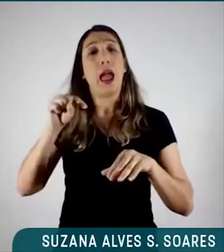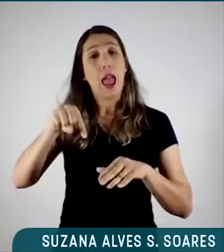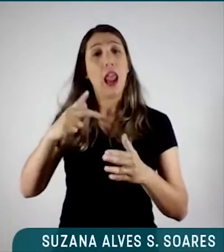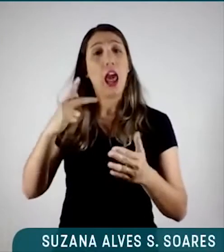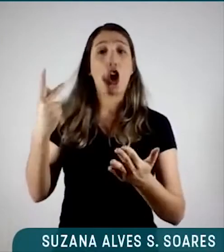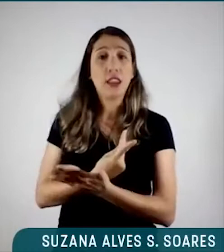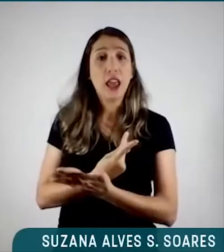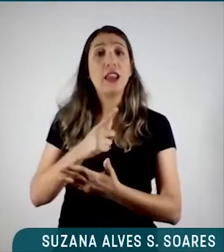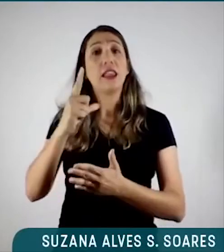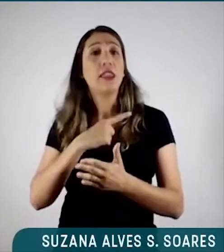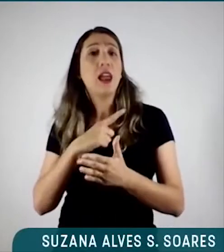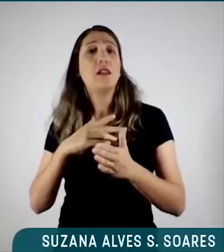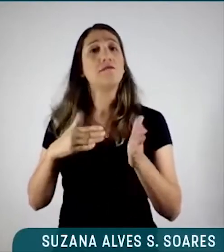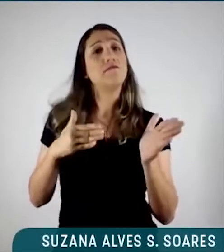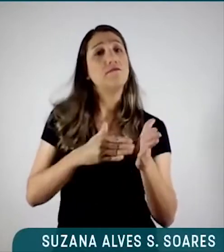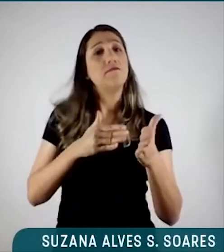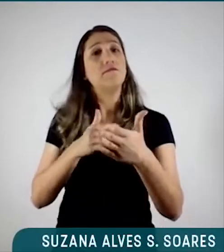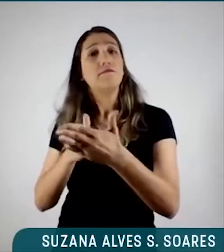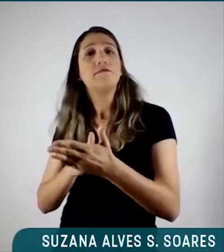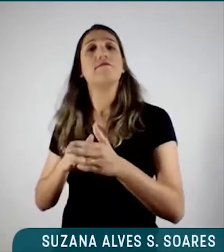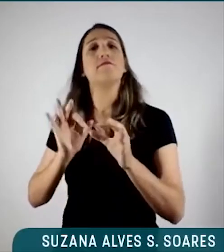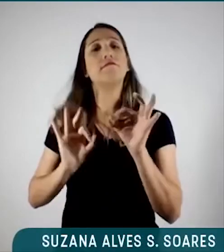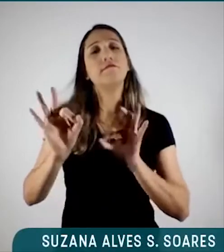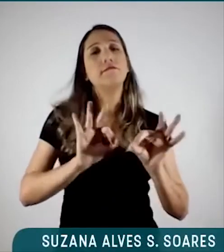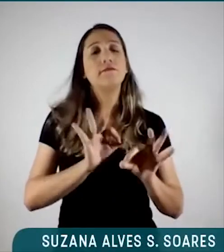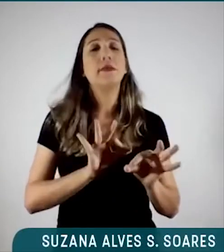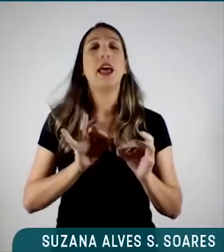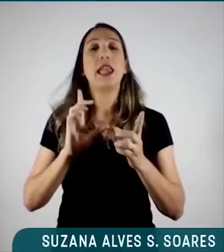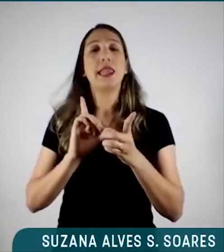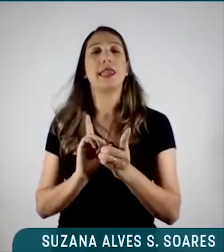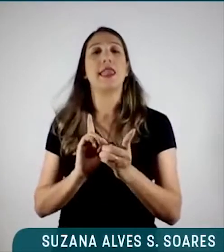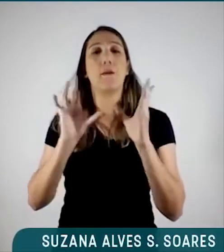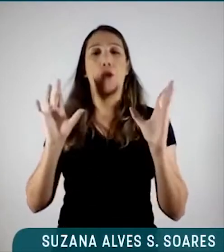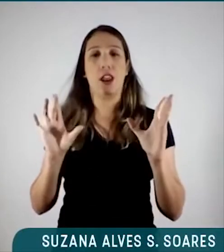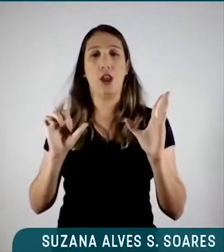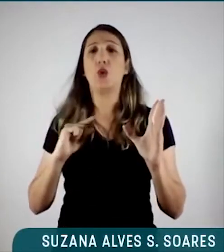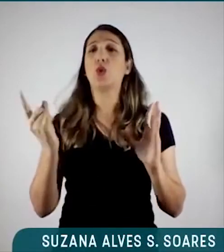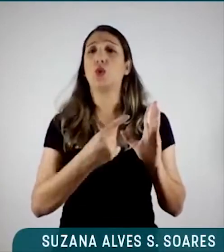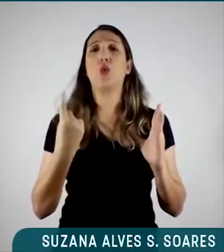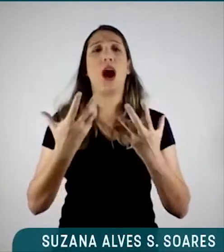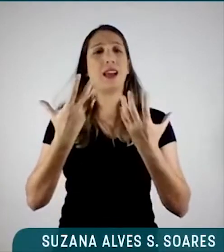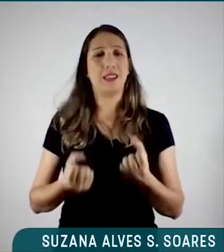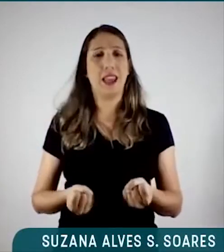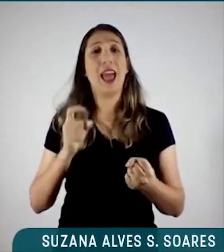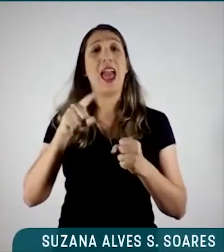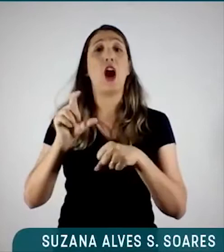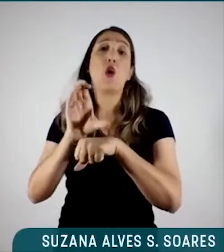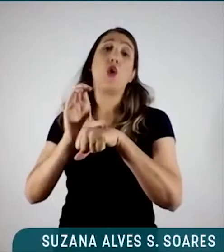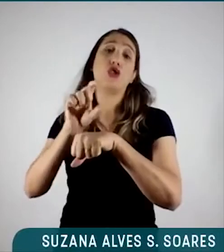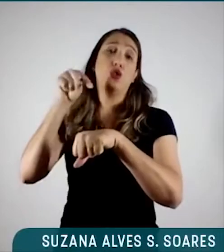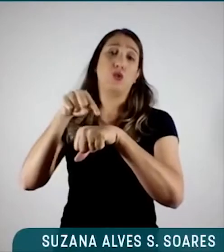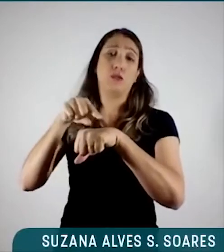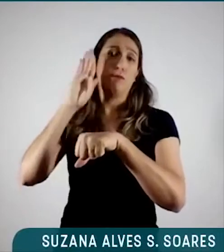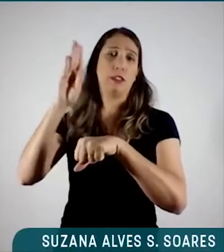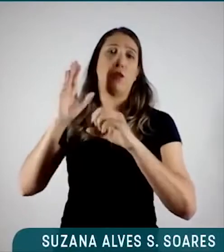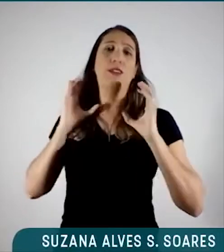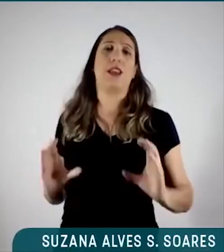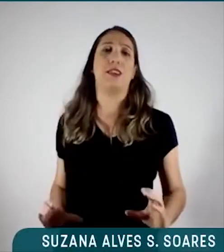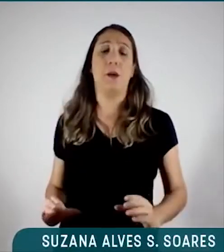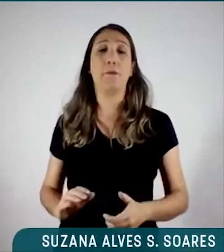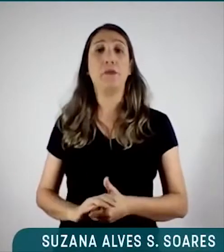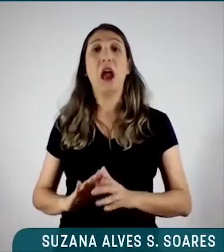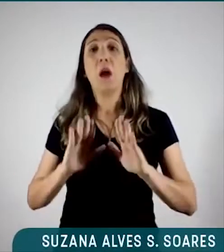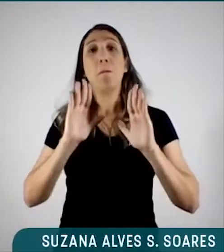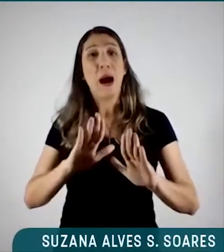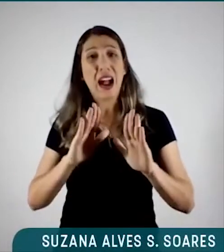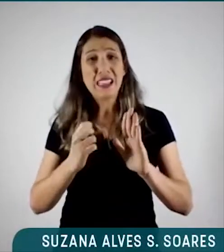uma pactuação democrática aceita por todos, que foi a nossa Constituição Cidadã. Esse pacto foi rompido com o afastamento